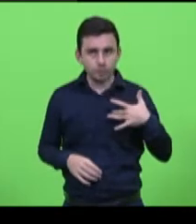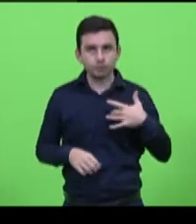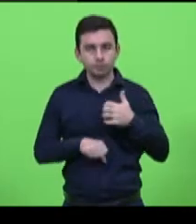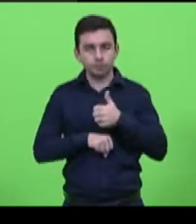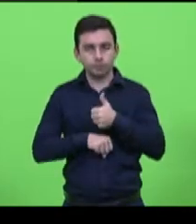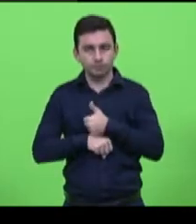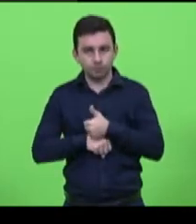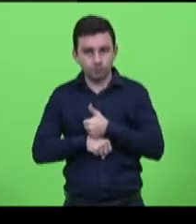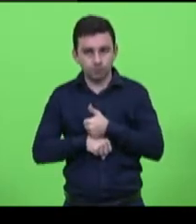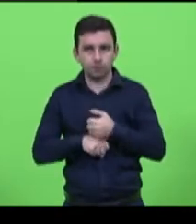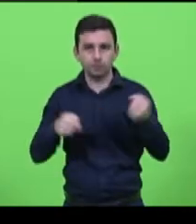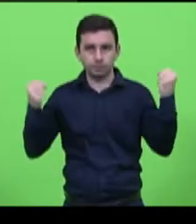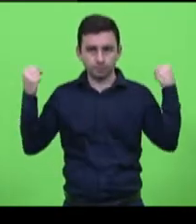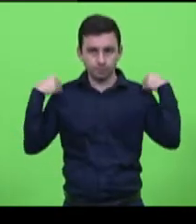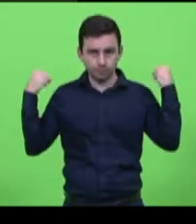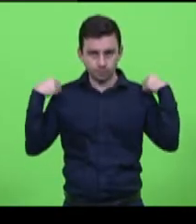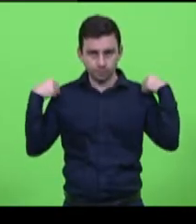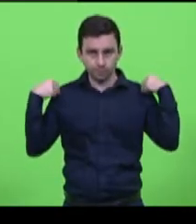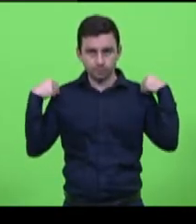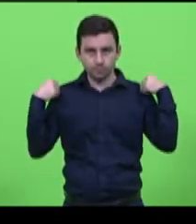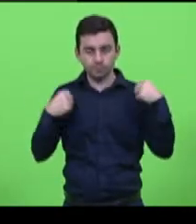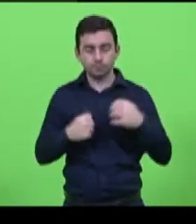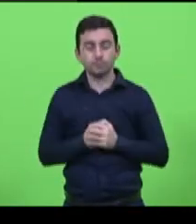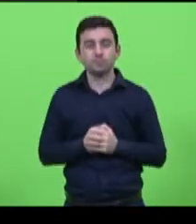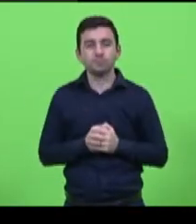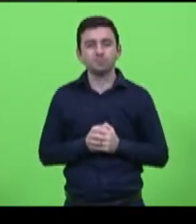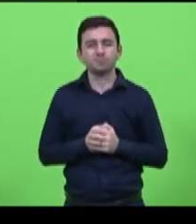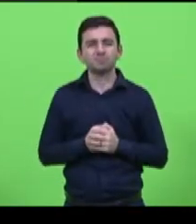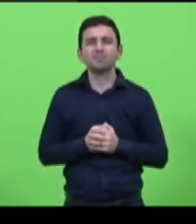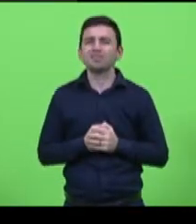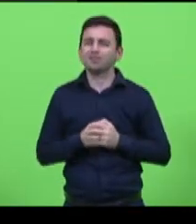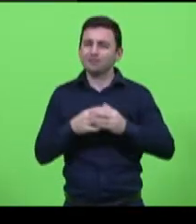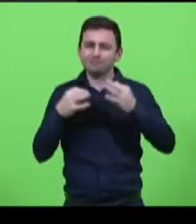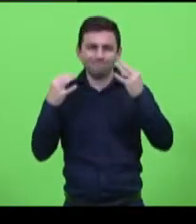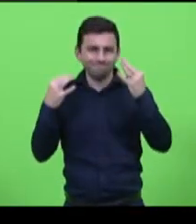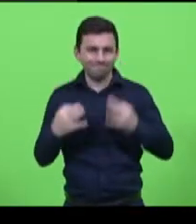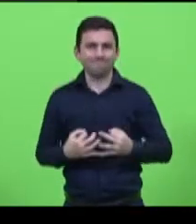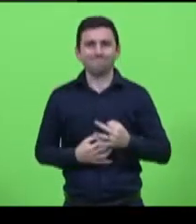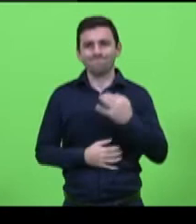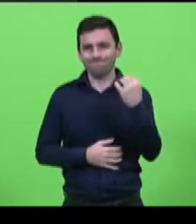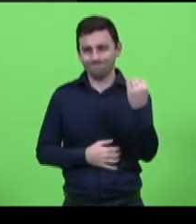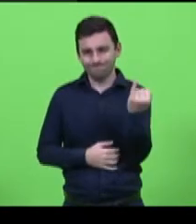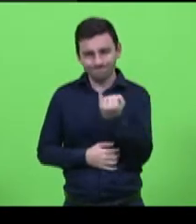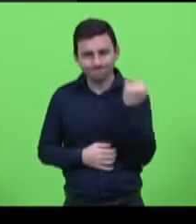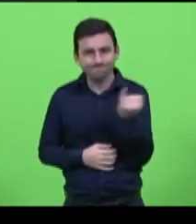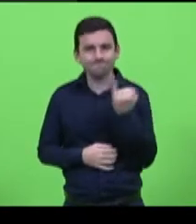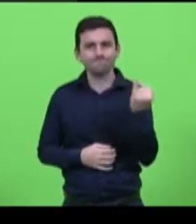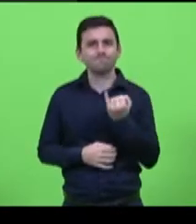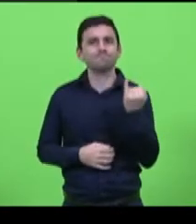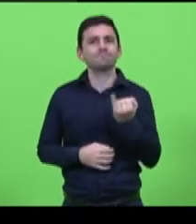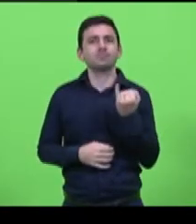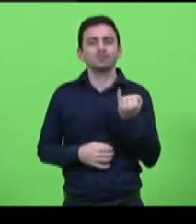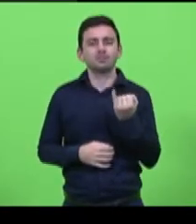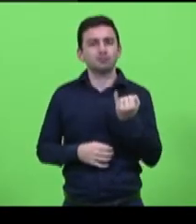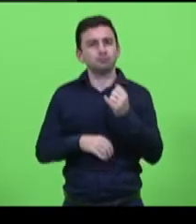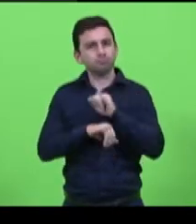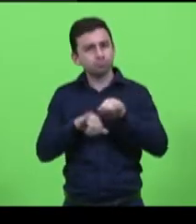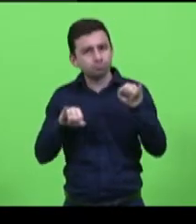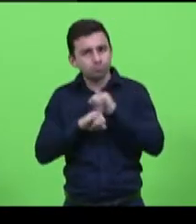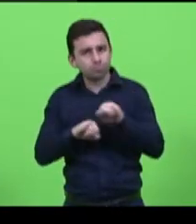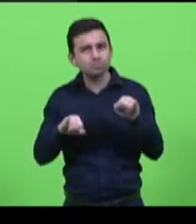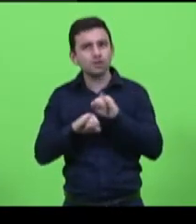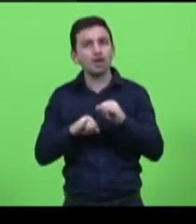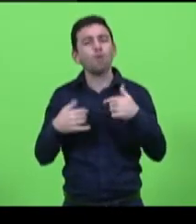de educação física. É extremamente importante a sua manifestação e, mais uma vez,